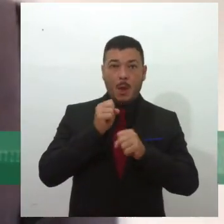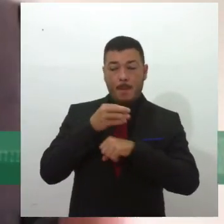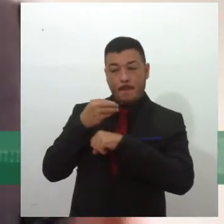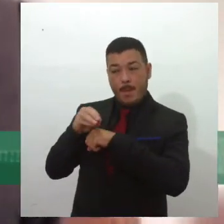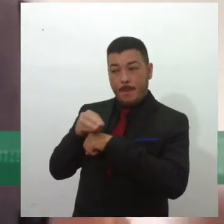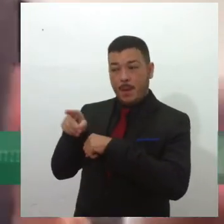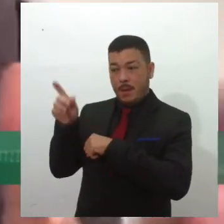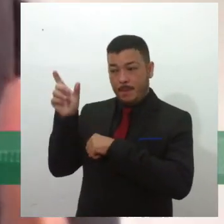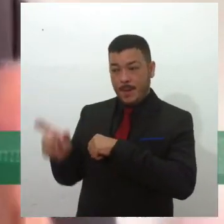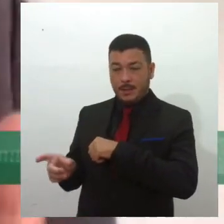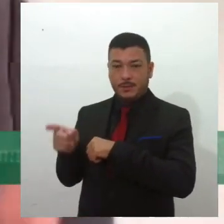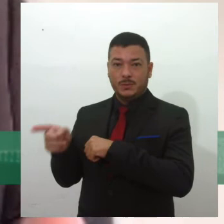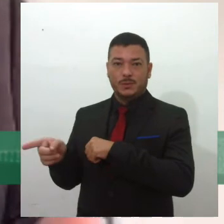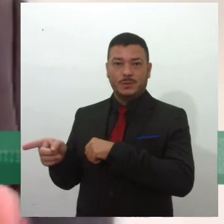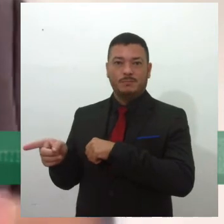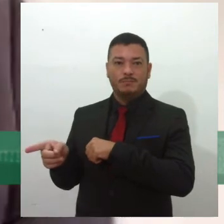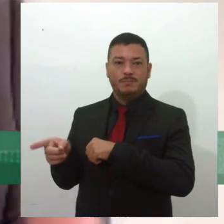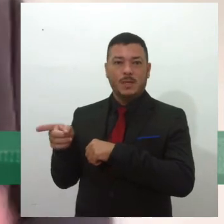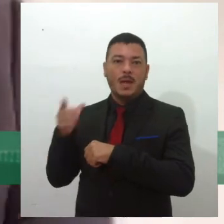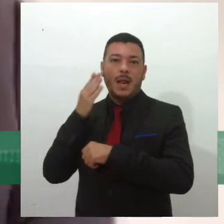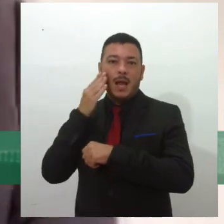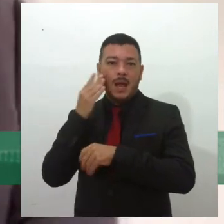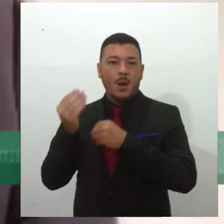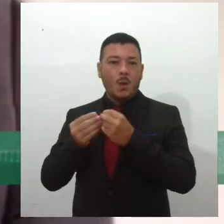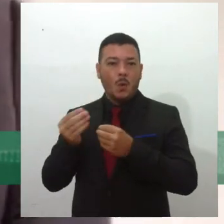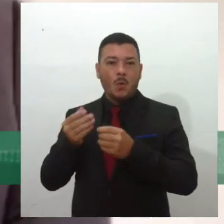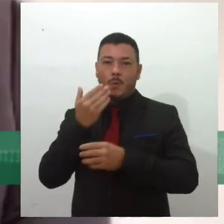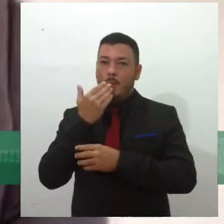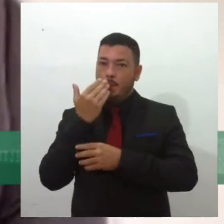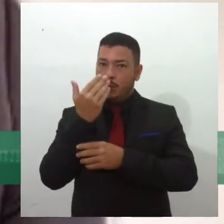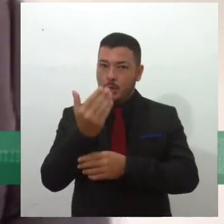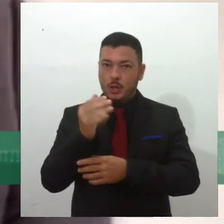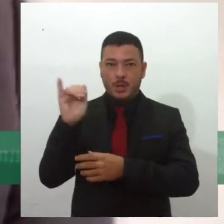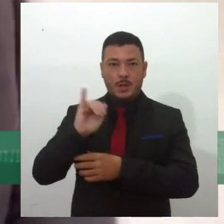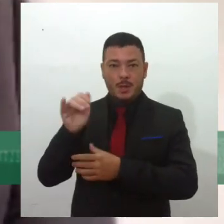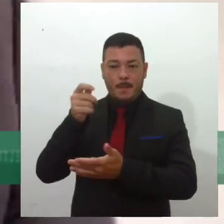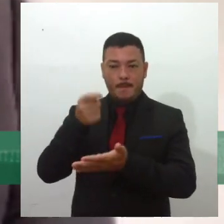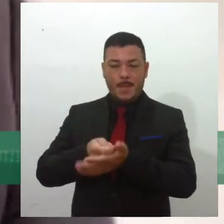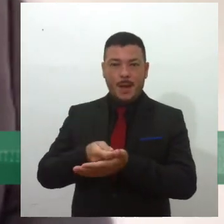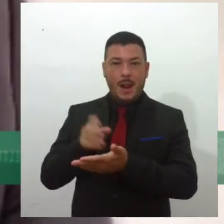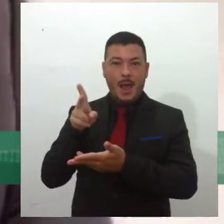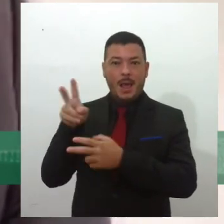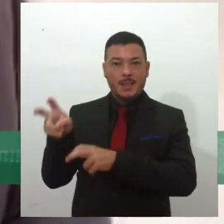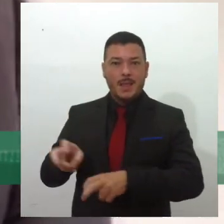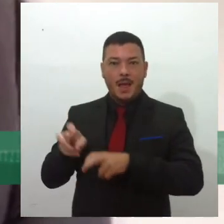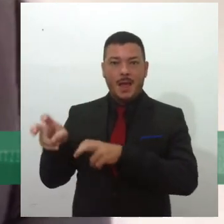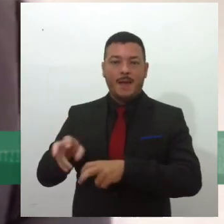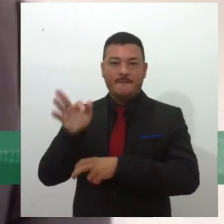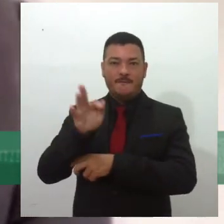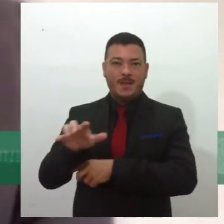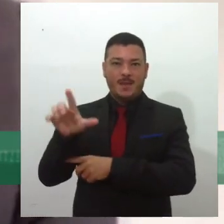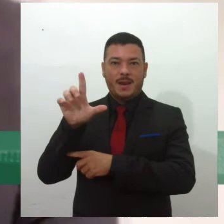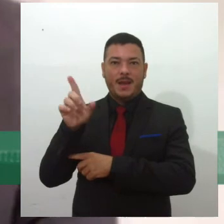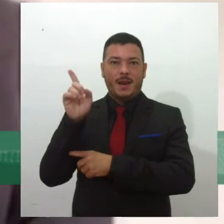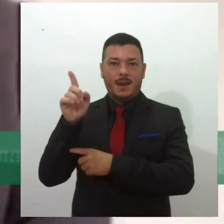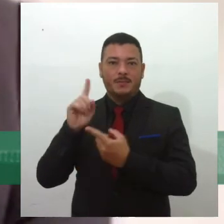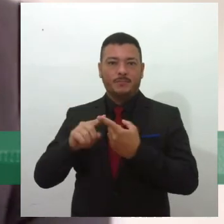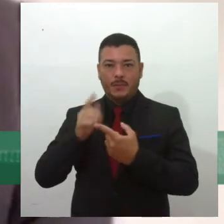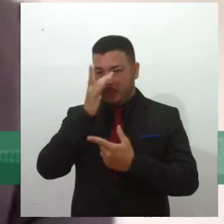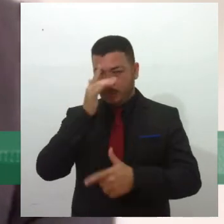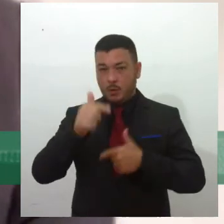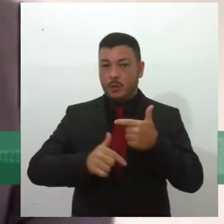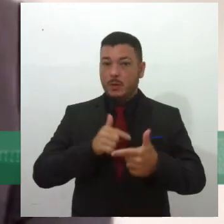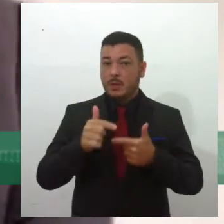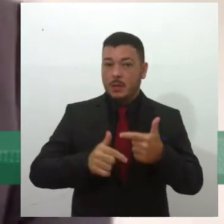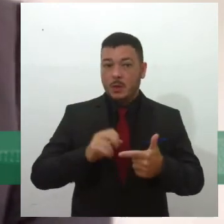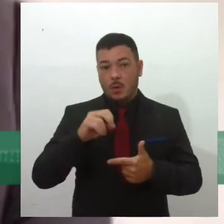até essa pessoa e eles já sabem como, tem que fazer um pedido de isenção lá na Receita federal, para as pessoas que estão trabalhando ou